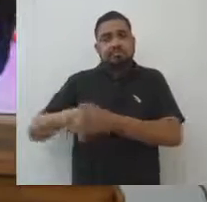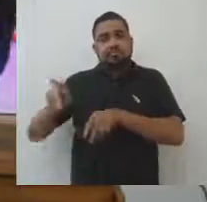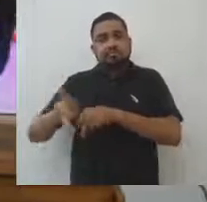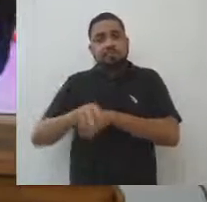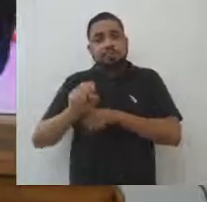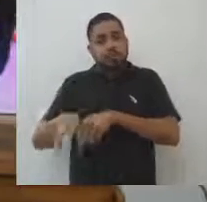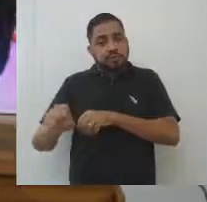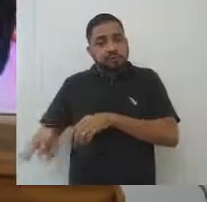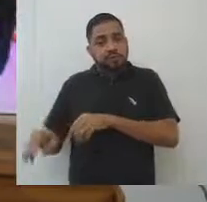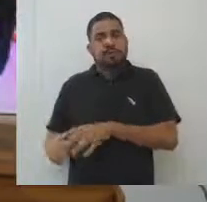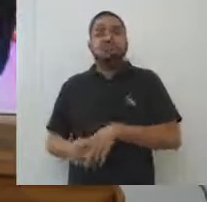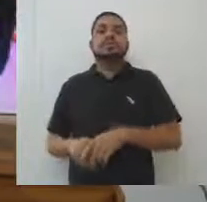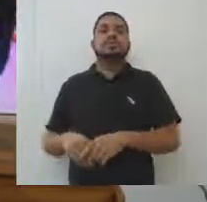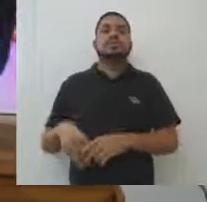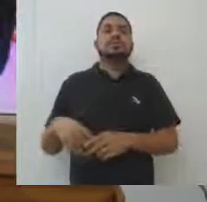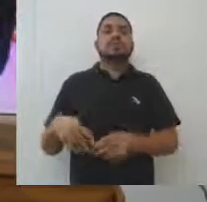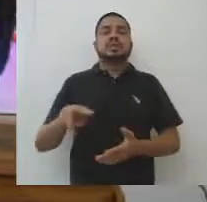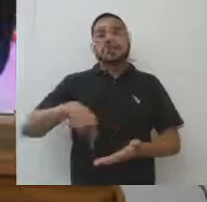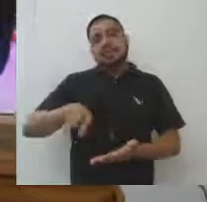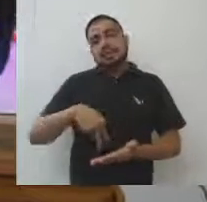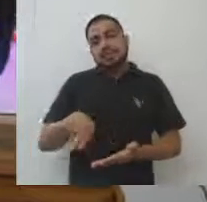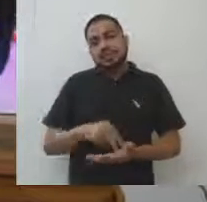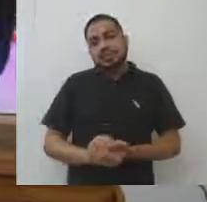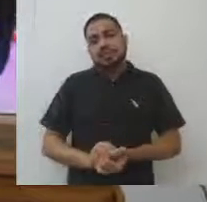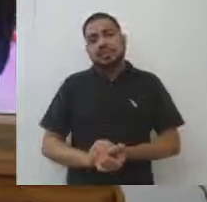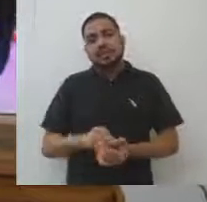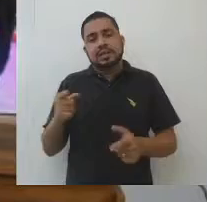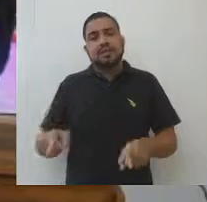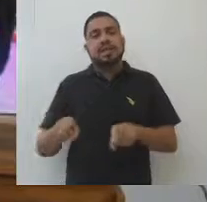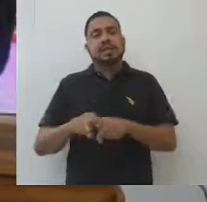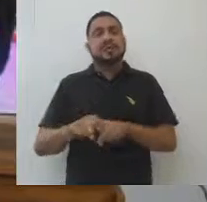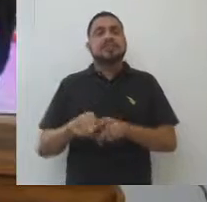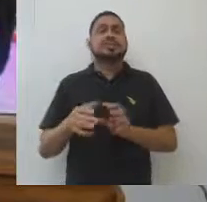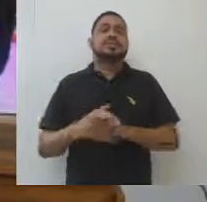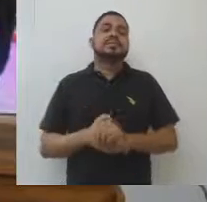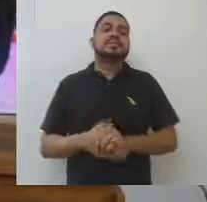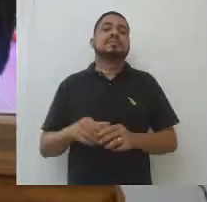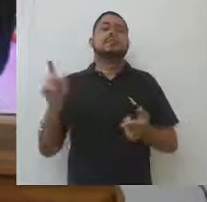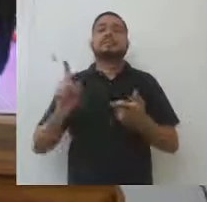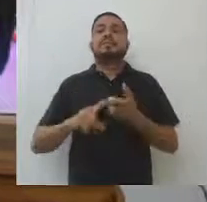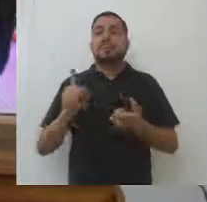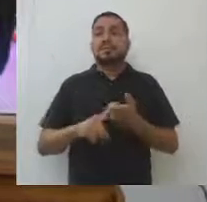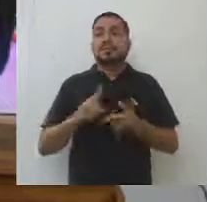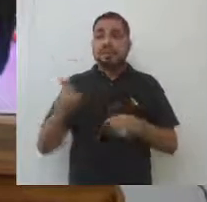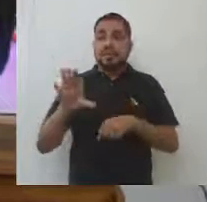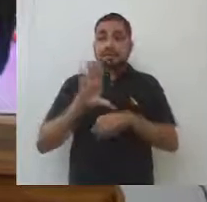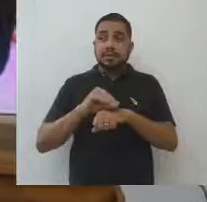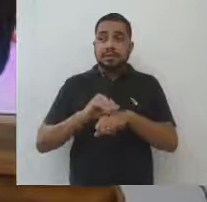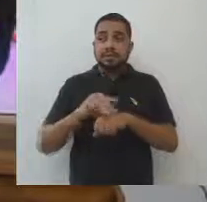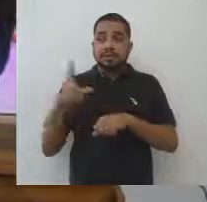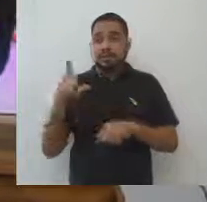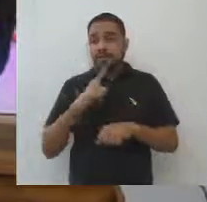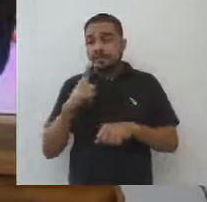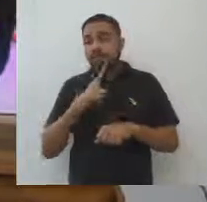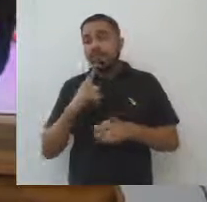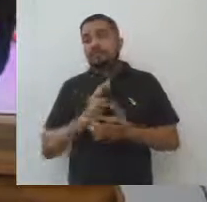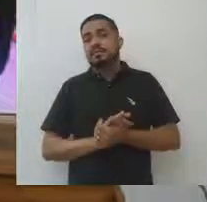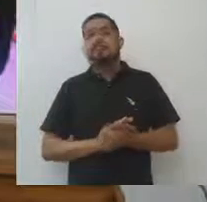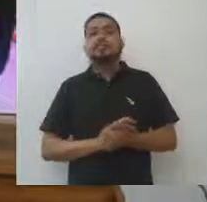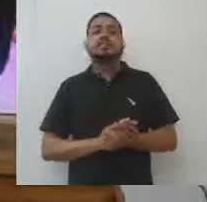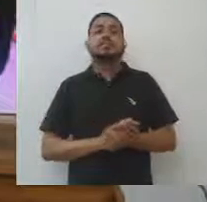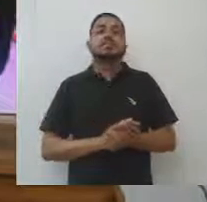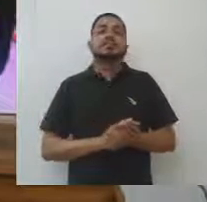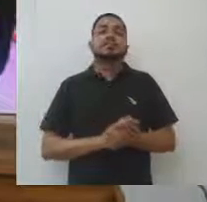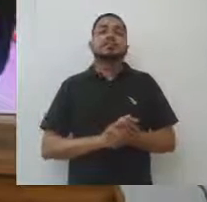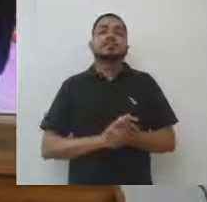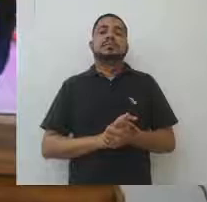seu coreógrafo, que vai estar lá, que vai ser o seu parceiro na dança. Também nessa foto, gente, está agora se